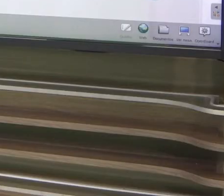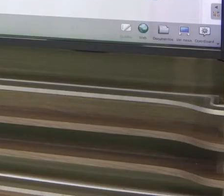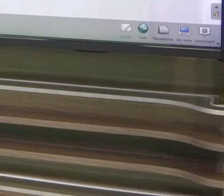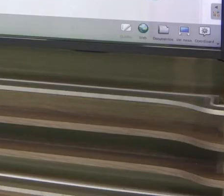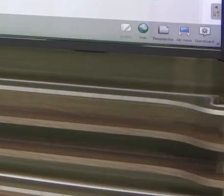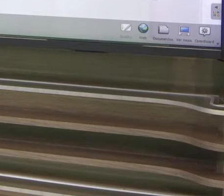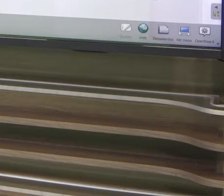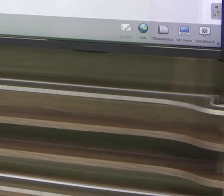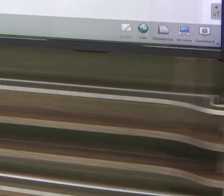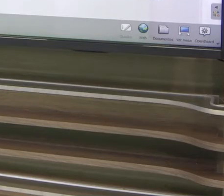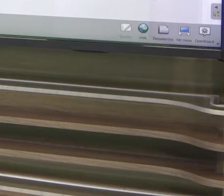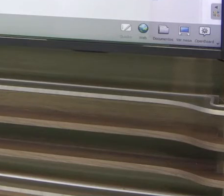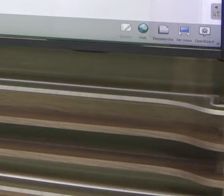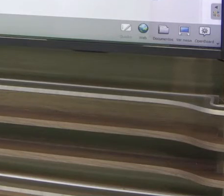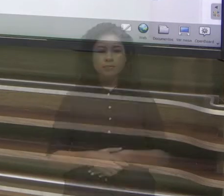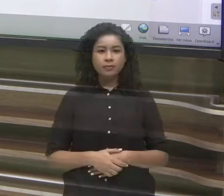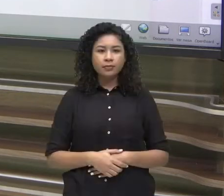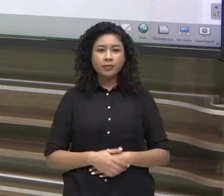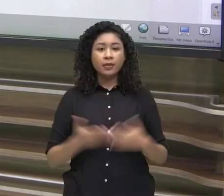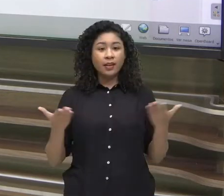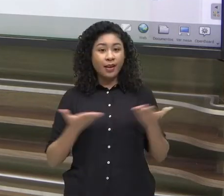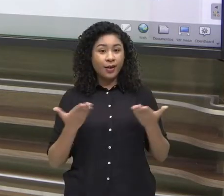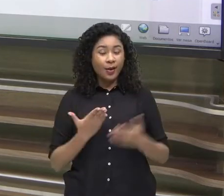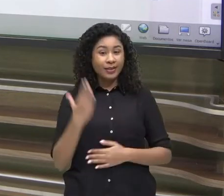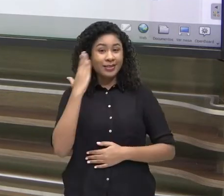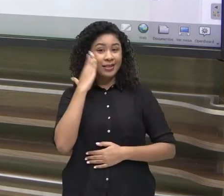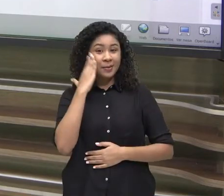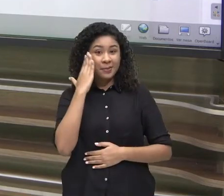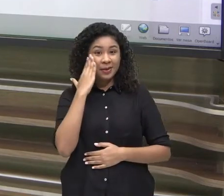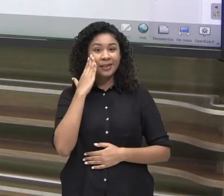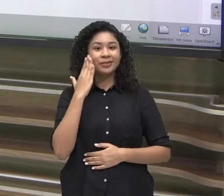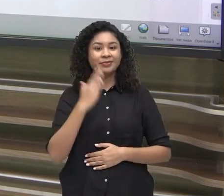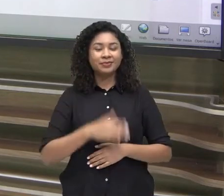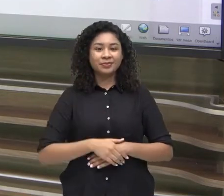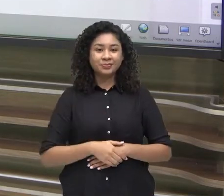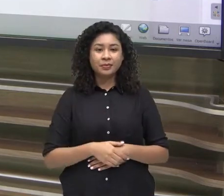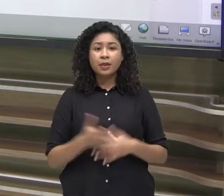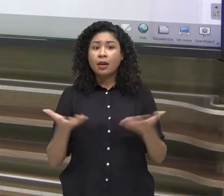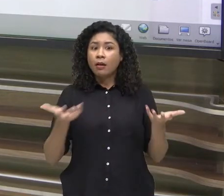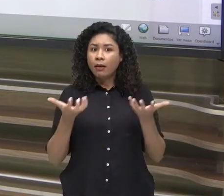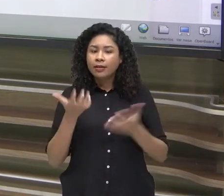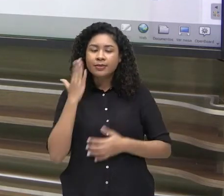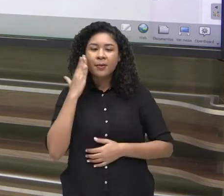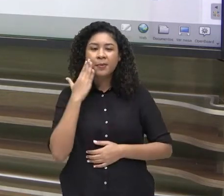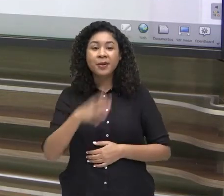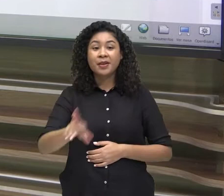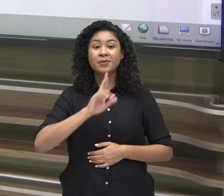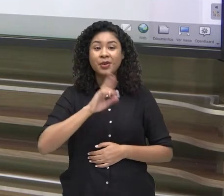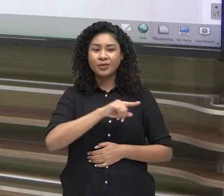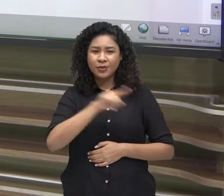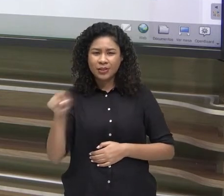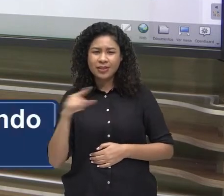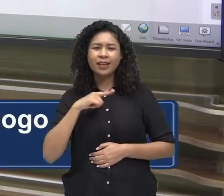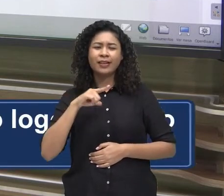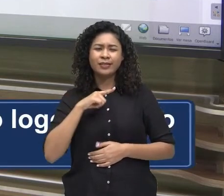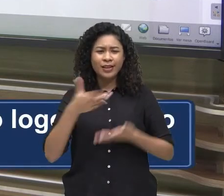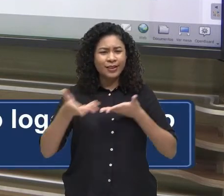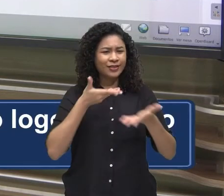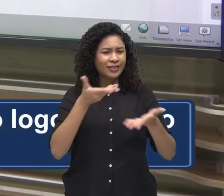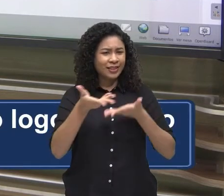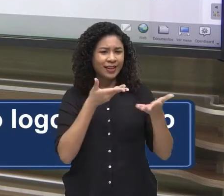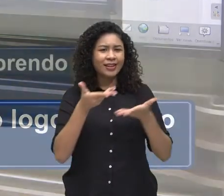vamos agora conferir a nossa questão de número 2. Antes, vamos dar uma lida aí nas respostas de vocês no nosso chat. A gente teve aí a